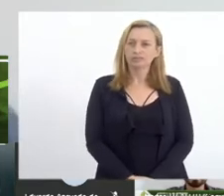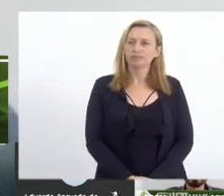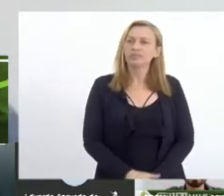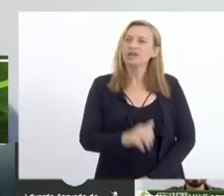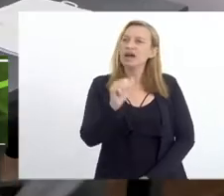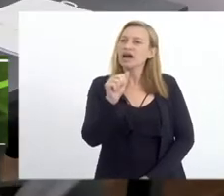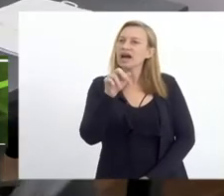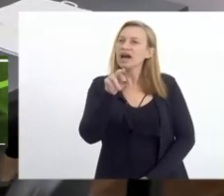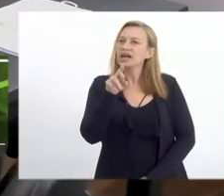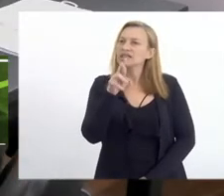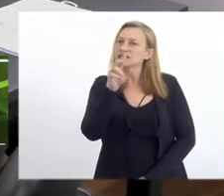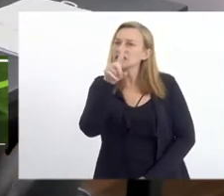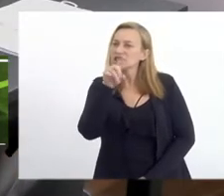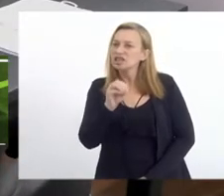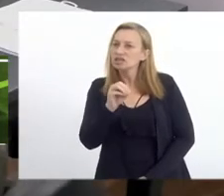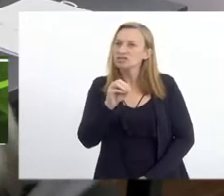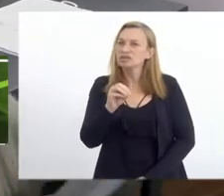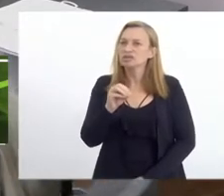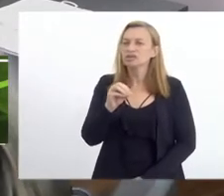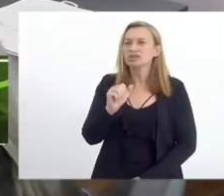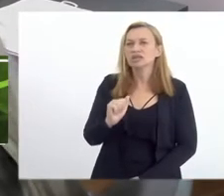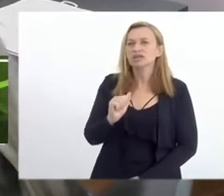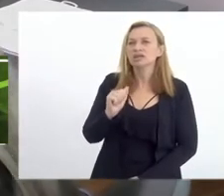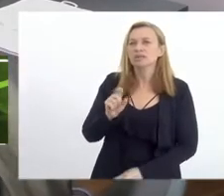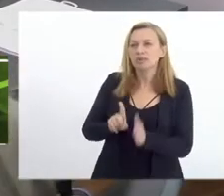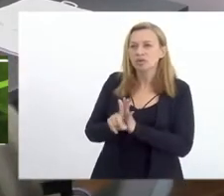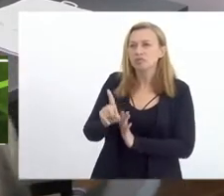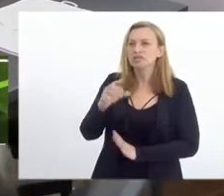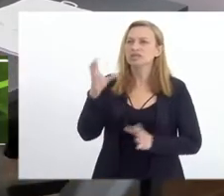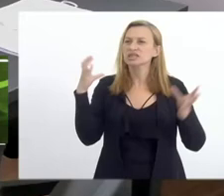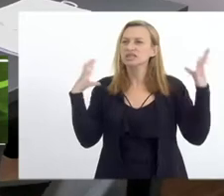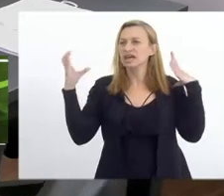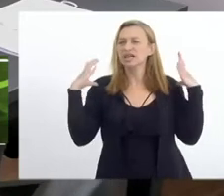Adriana, alguma pergunta? Célia Jordão? Não.